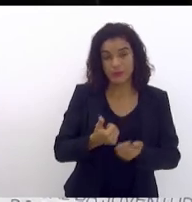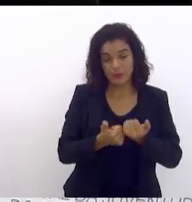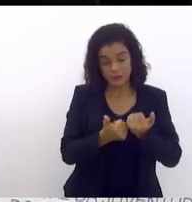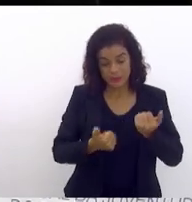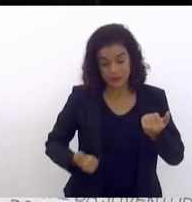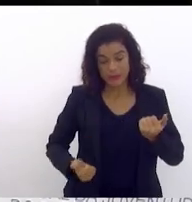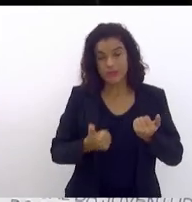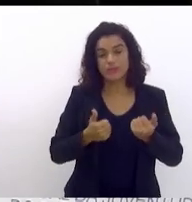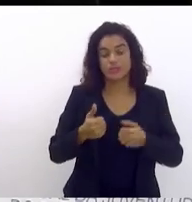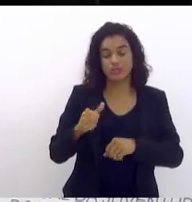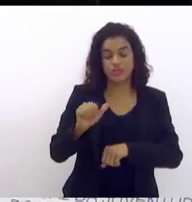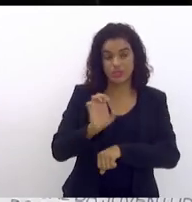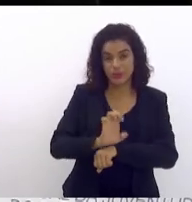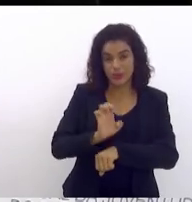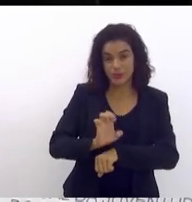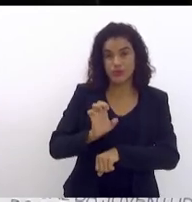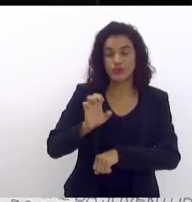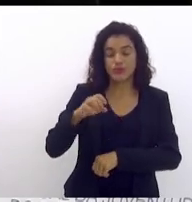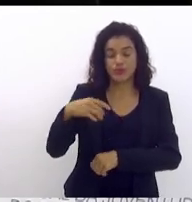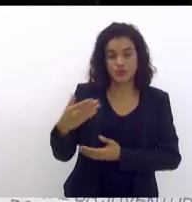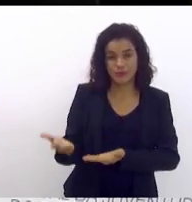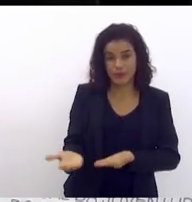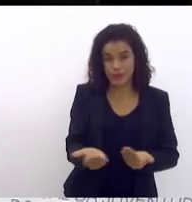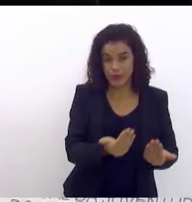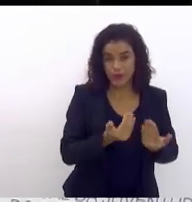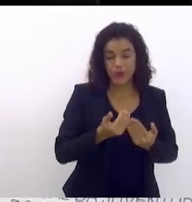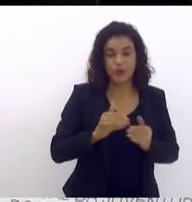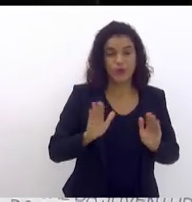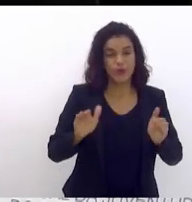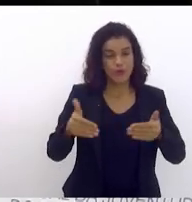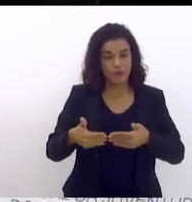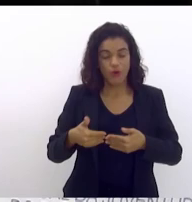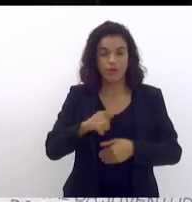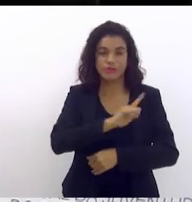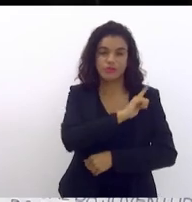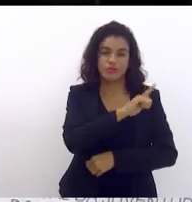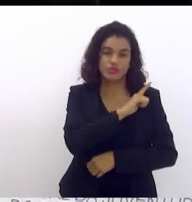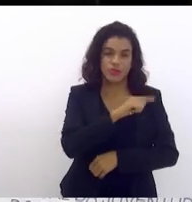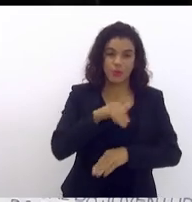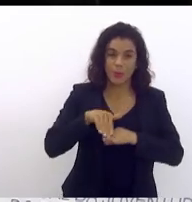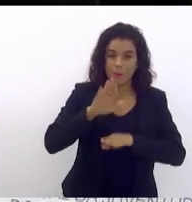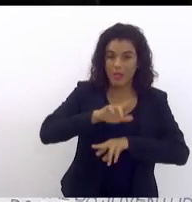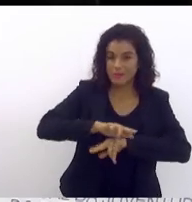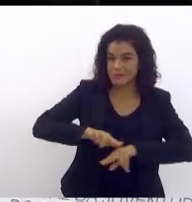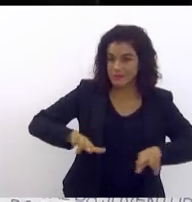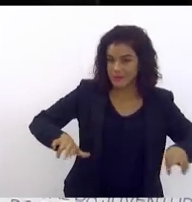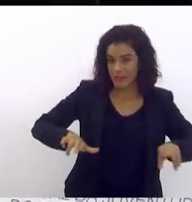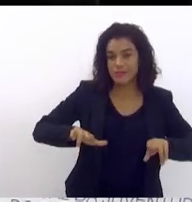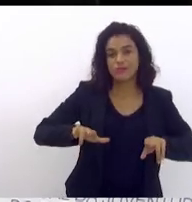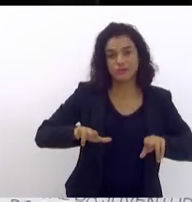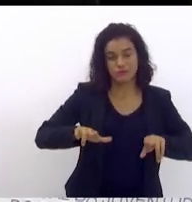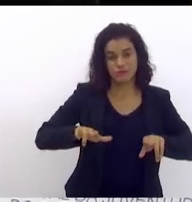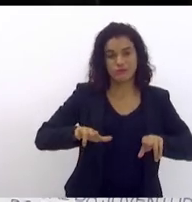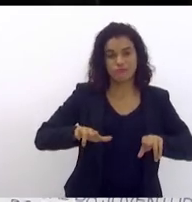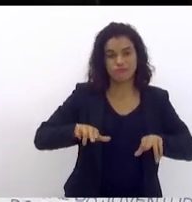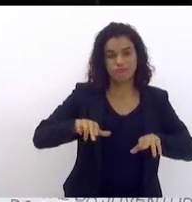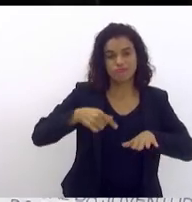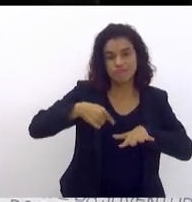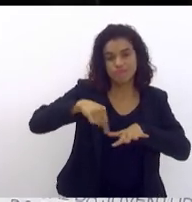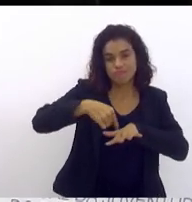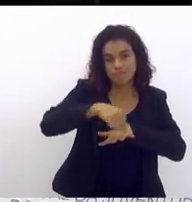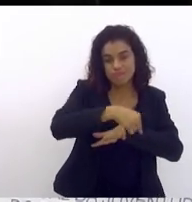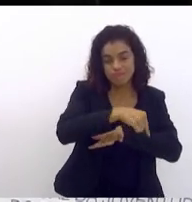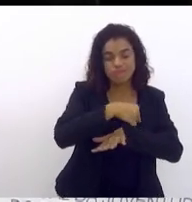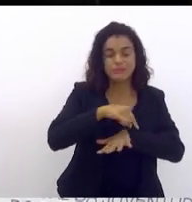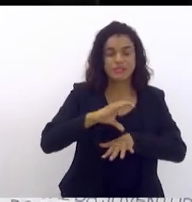Estadual de juventude com Conselho Estadual de juventude com Fórum de gestores e com os mais diversos segmentos da sociedade civil que